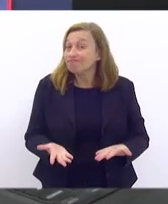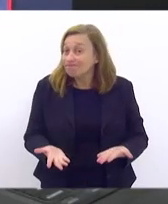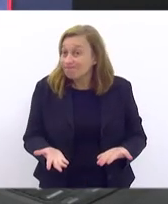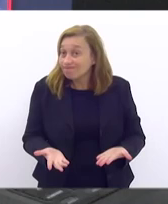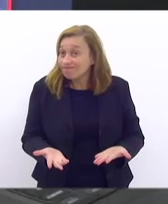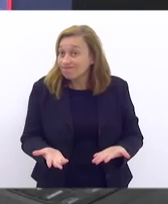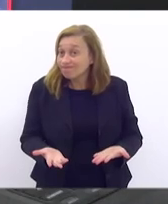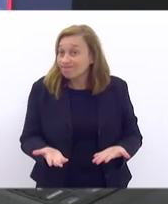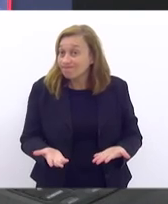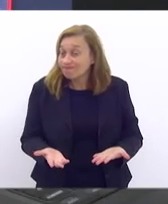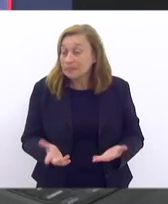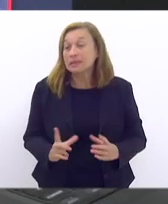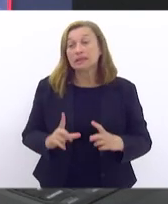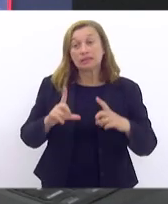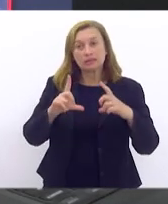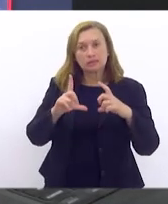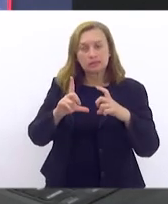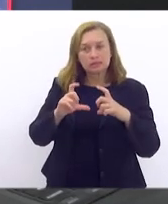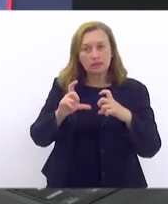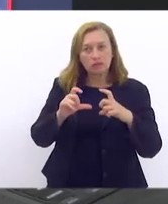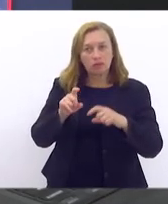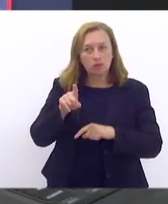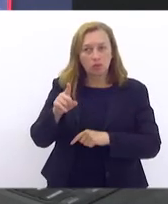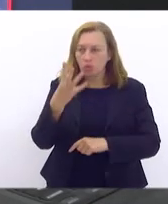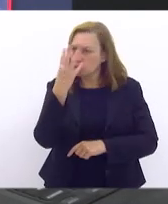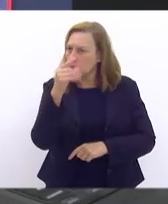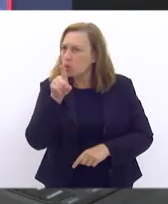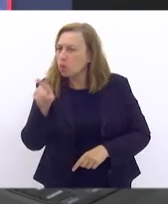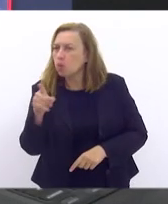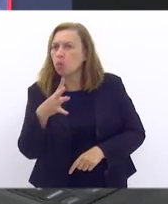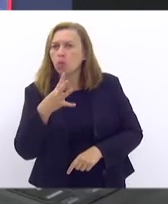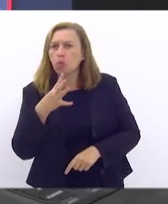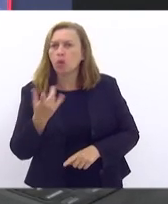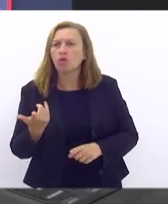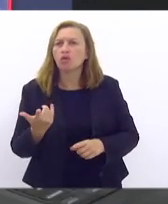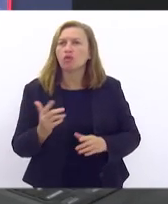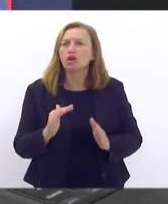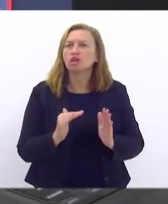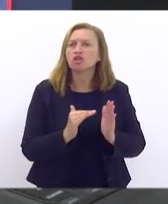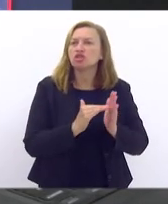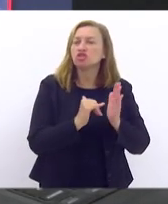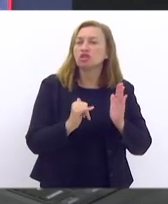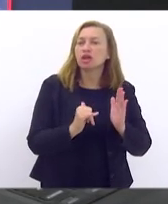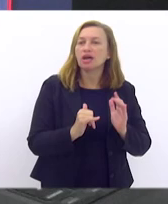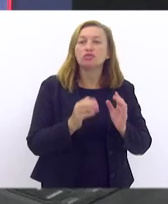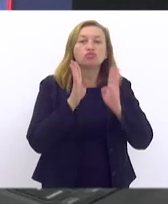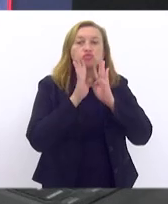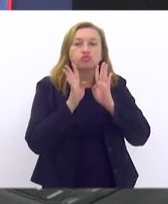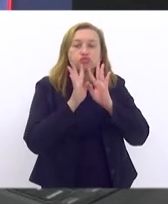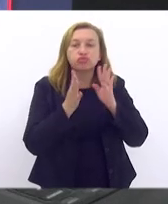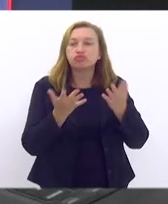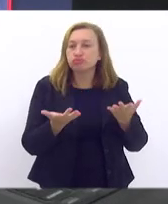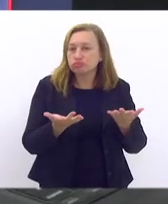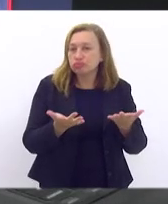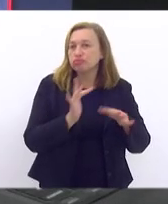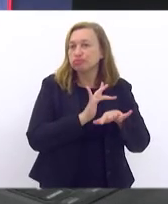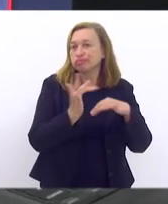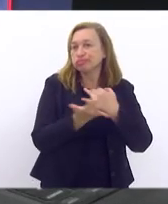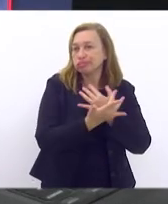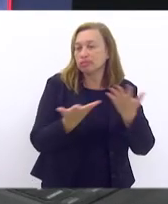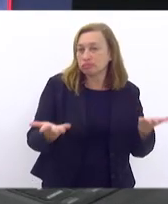Então, essa fotografia aí do suspeito reconhecido foi extraída de fonte aberta, que é uma de rede